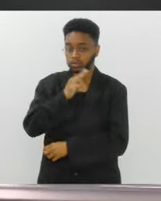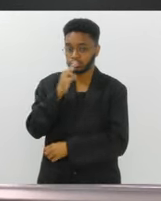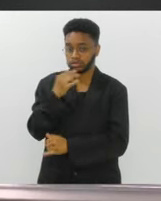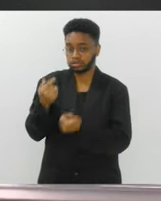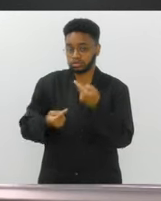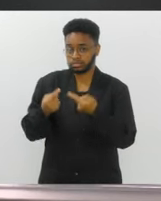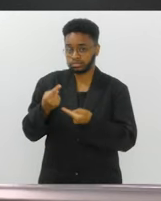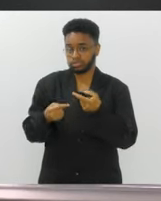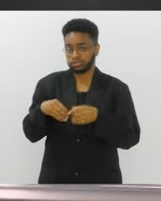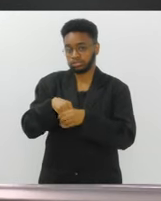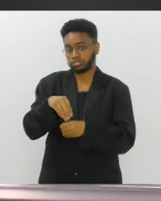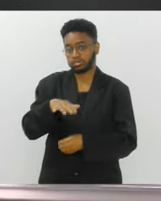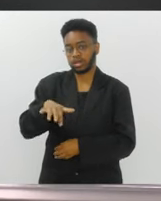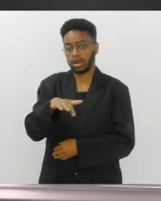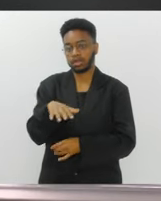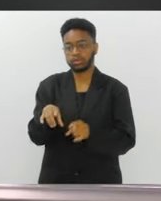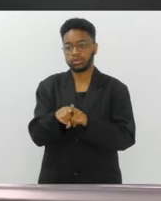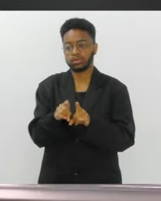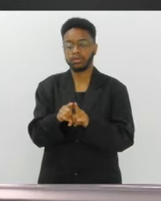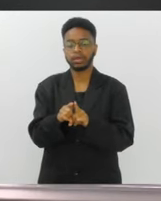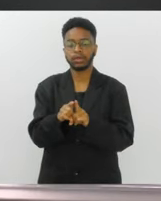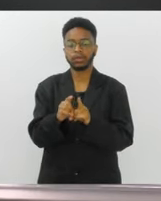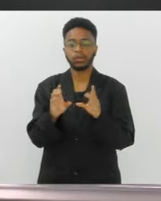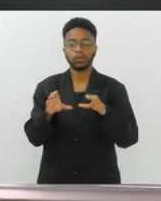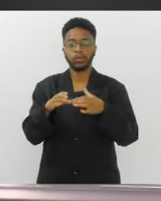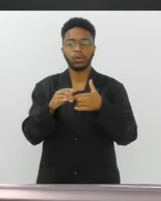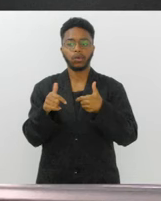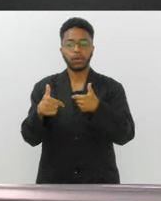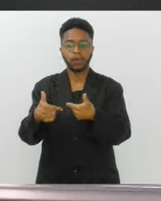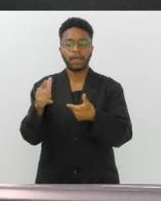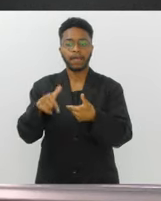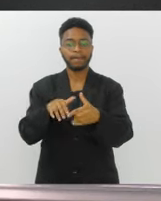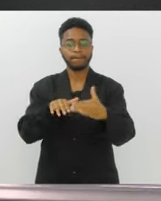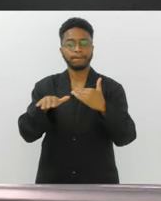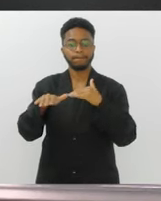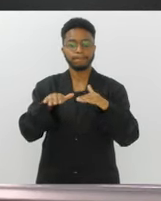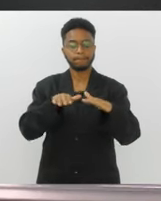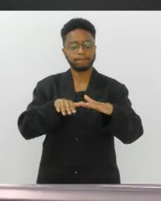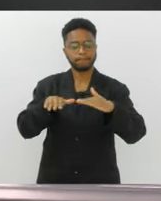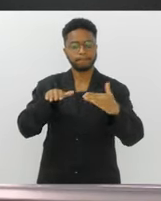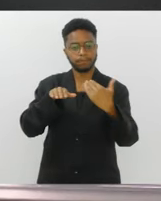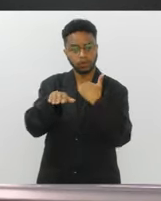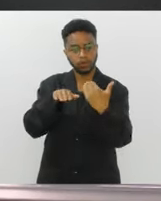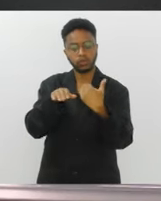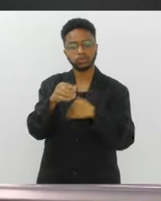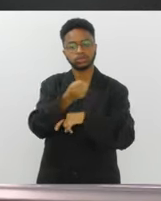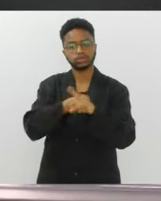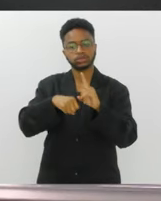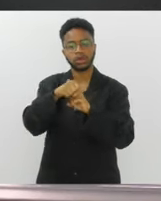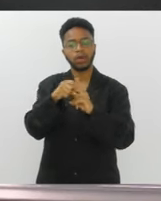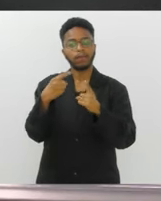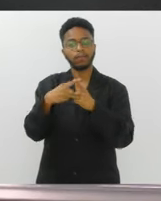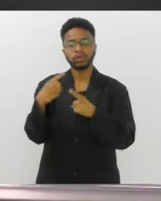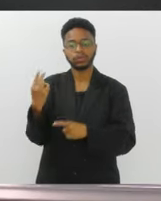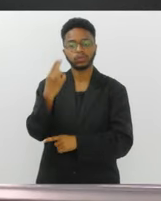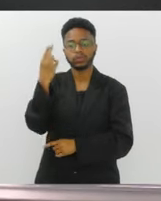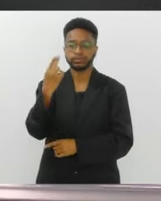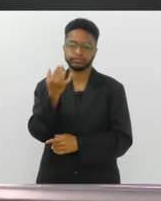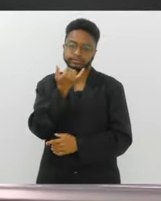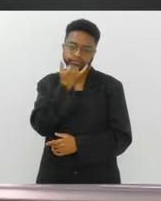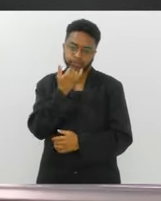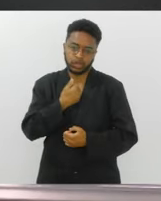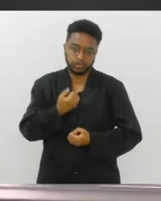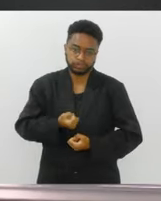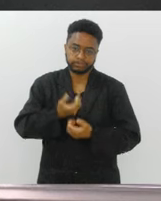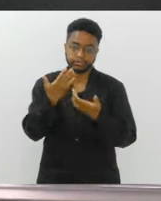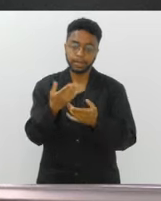esse organismo, por essa iniciativa de governança, seria a mobilidade. Porque não é possível que a gente tenha que conviver, desculpe o